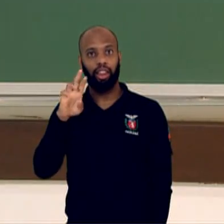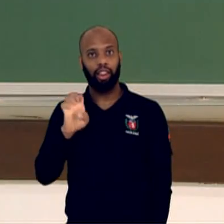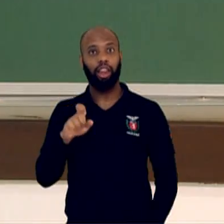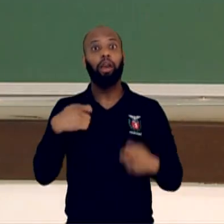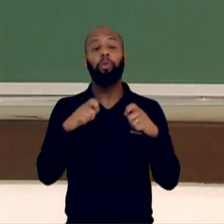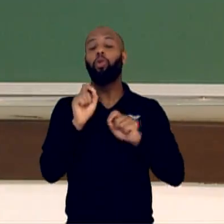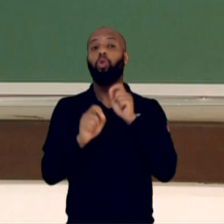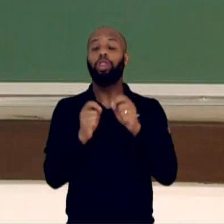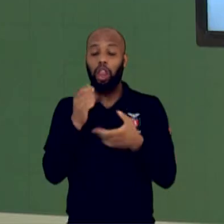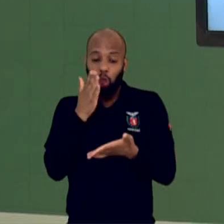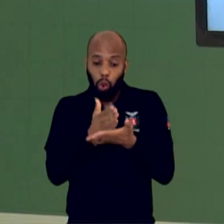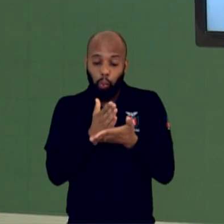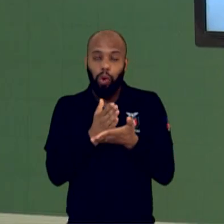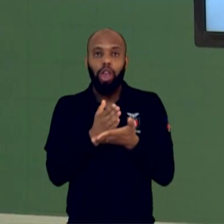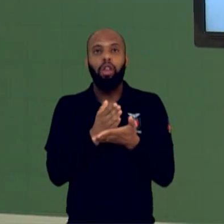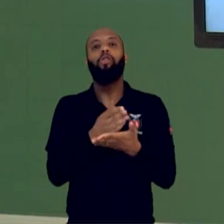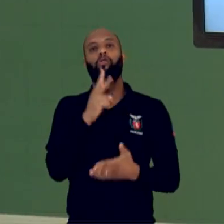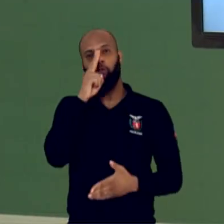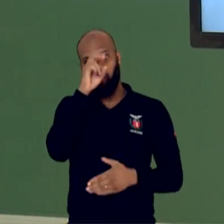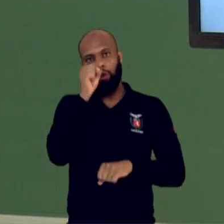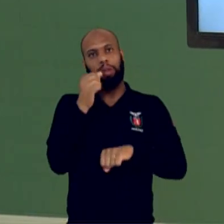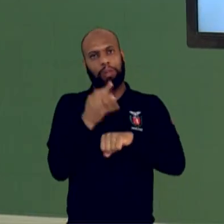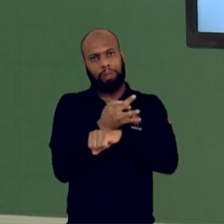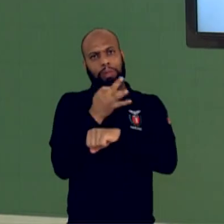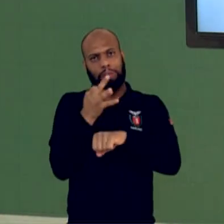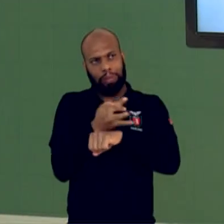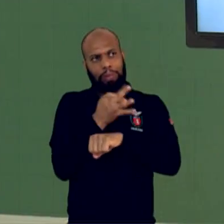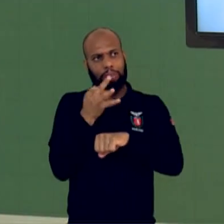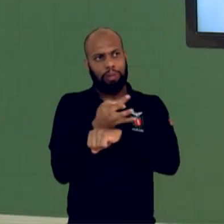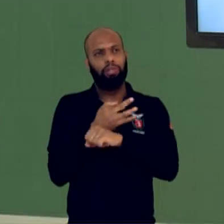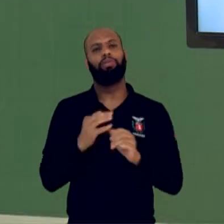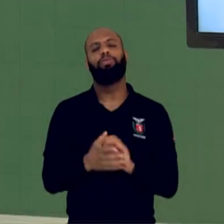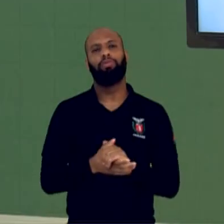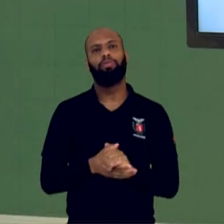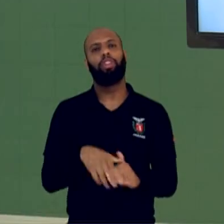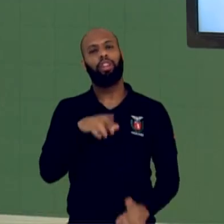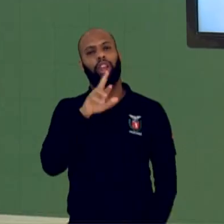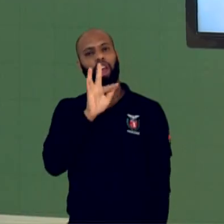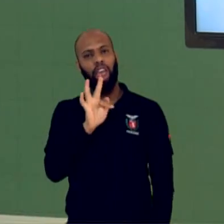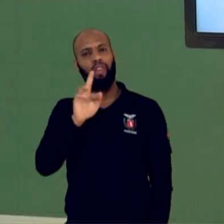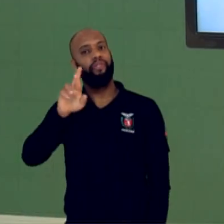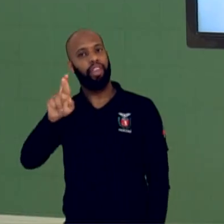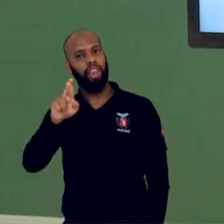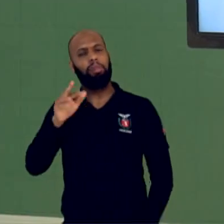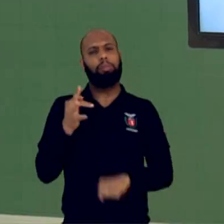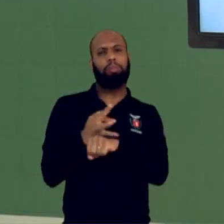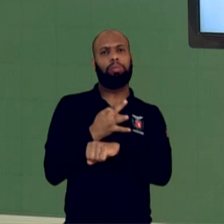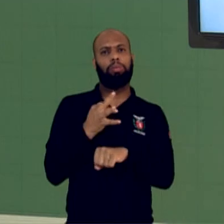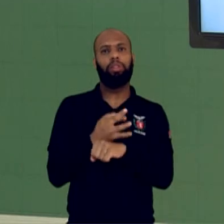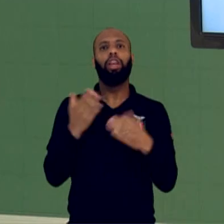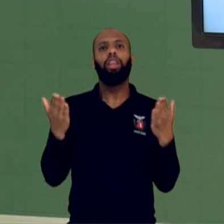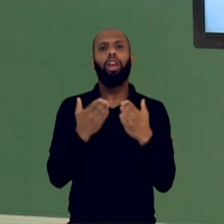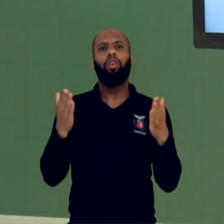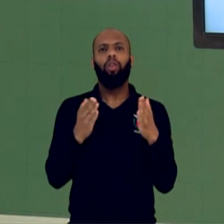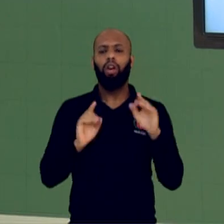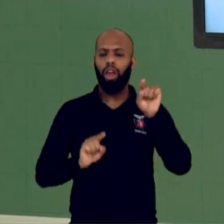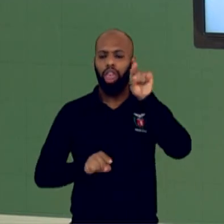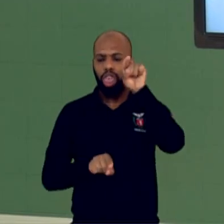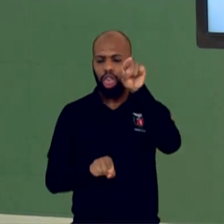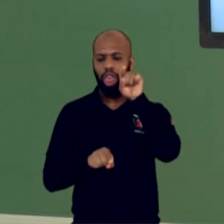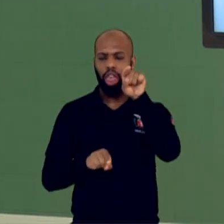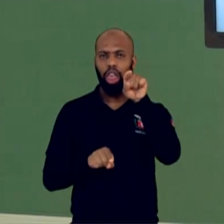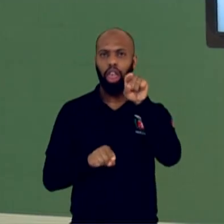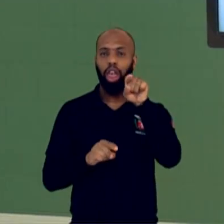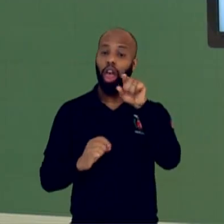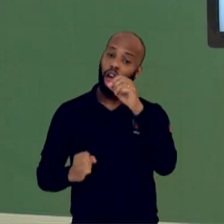força resistente. Então, vamos colocar aqui, ó. Força resistente. E nas extremidades? Ponto de